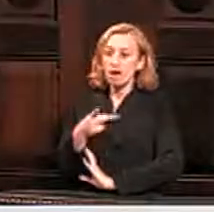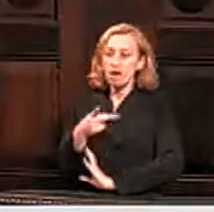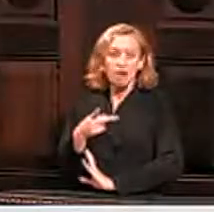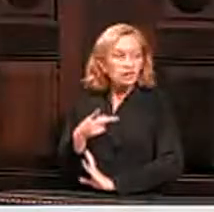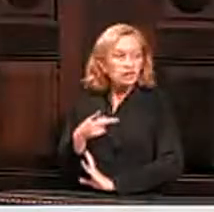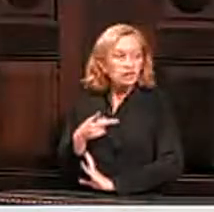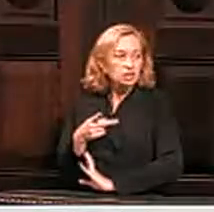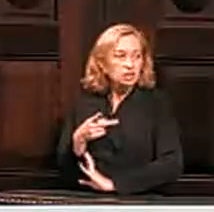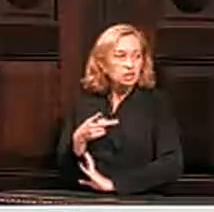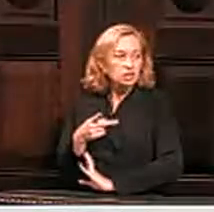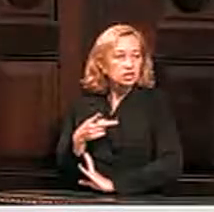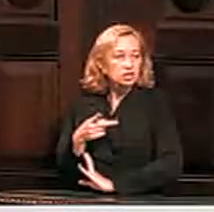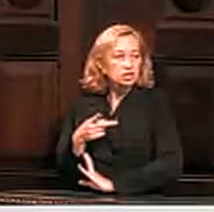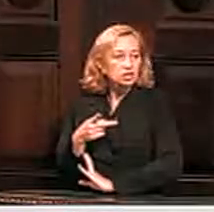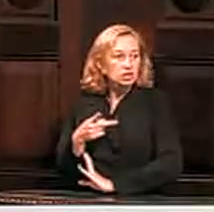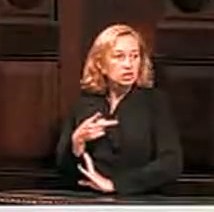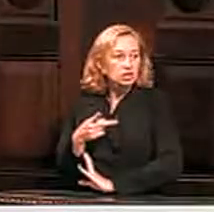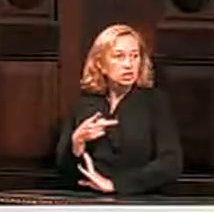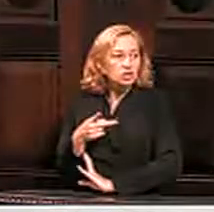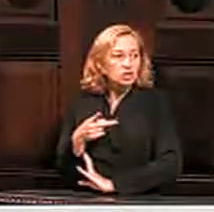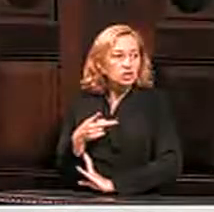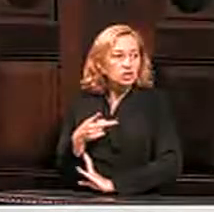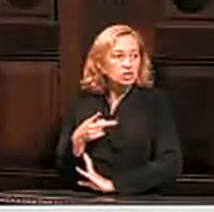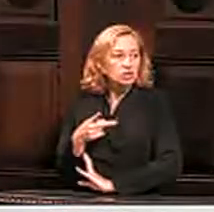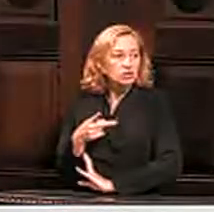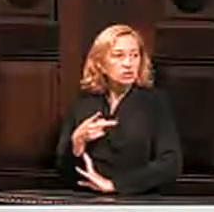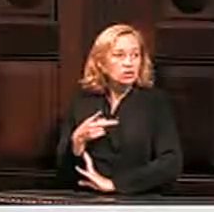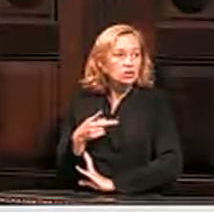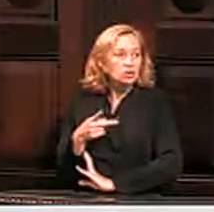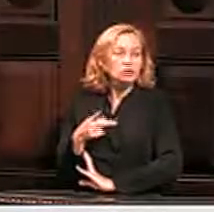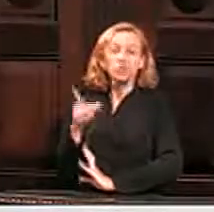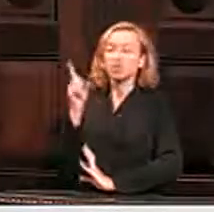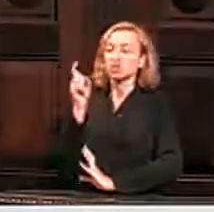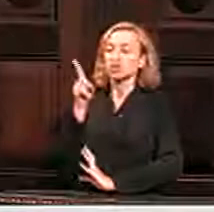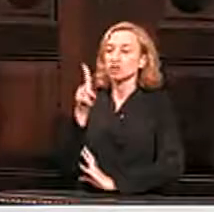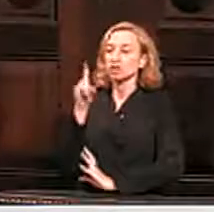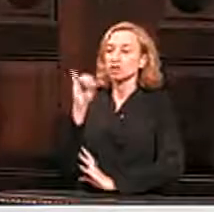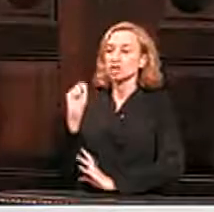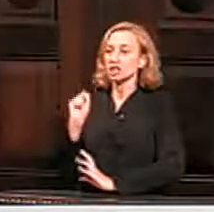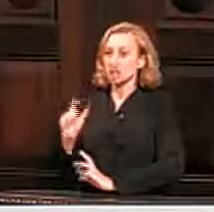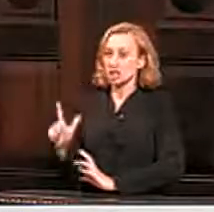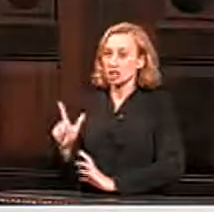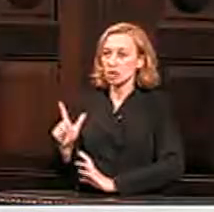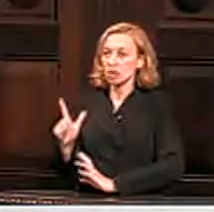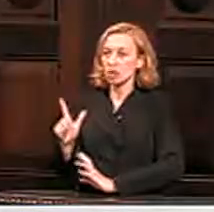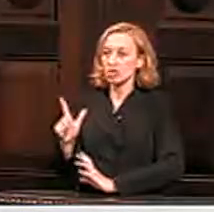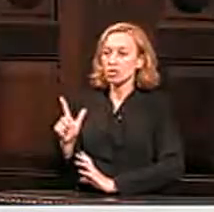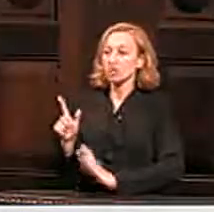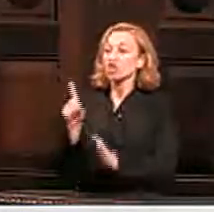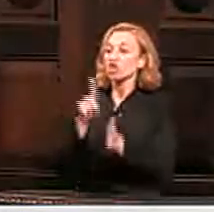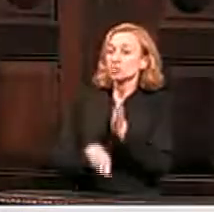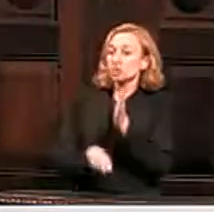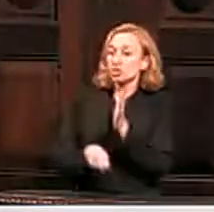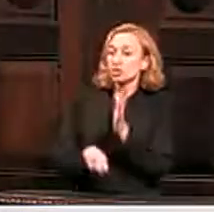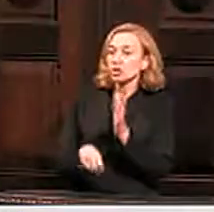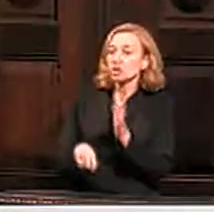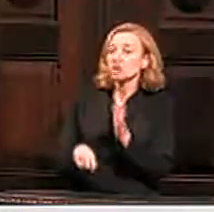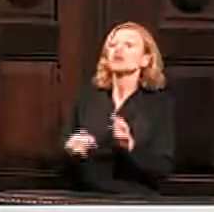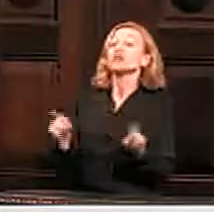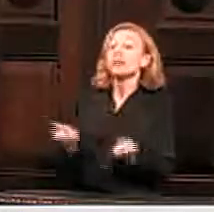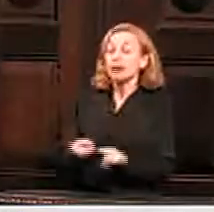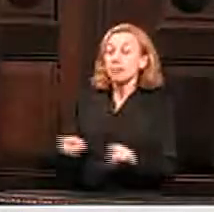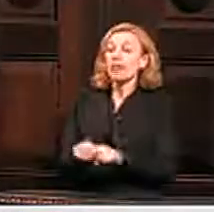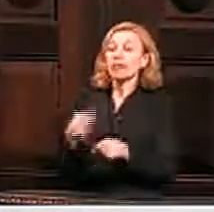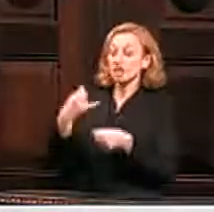que deva ser reduzido a alíquota em relação ao diesel, por que não reduzir a alíquota em relação à